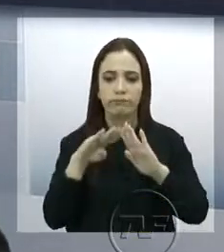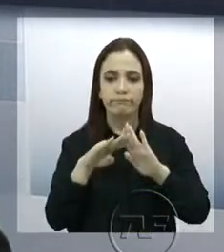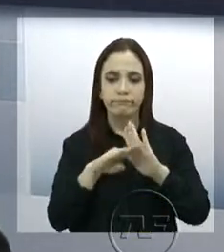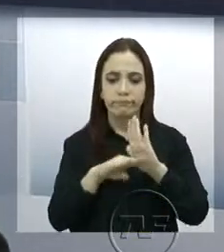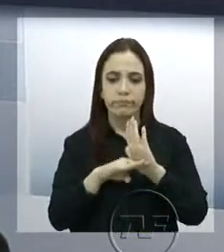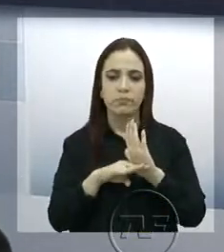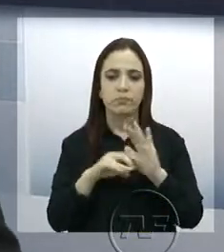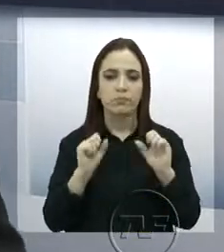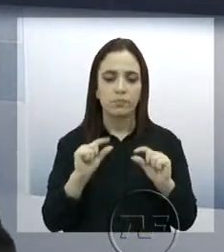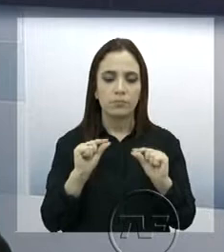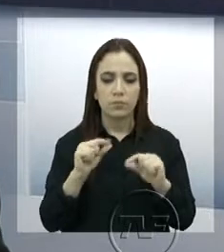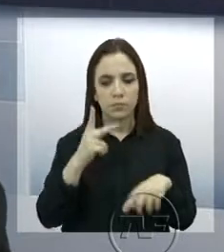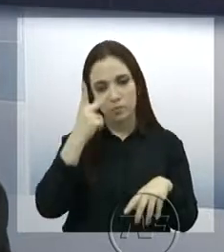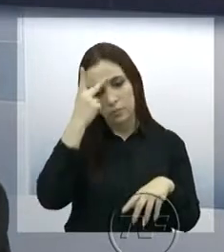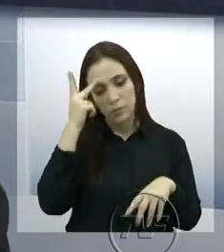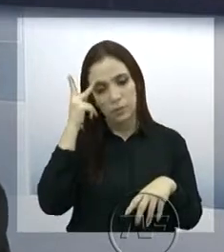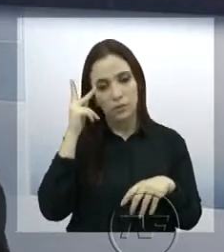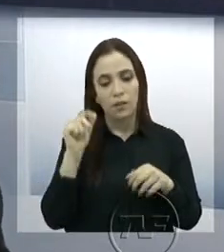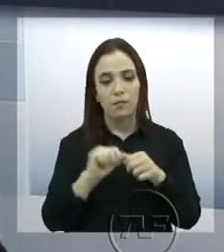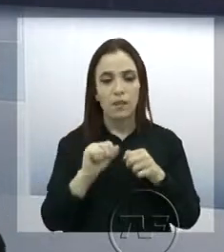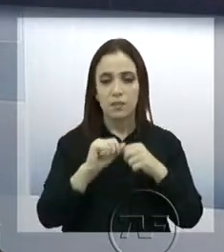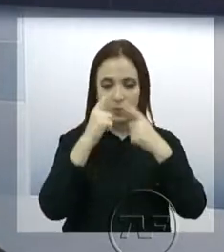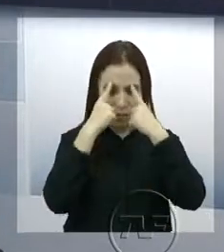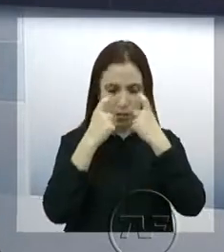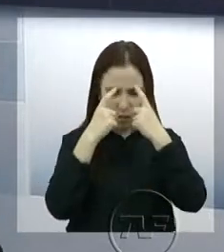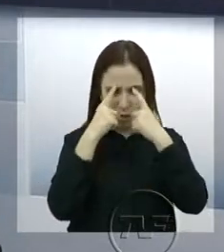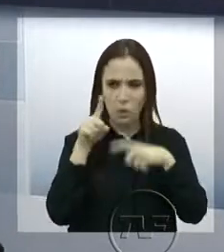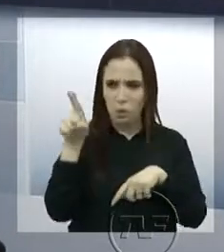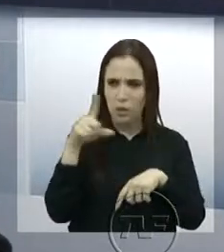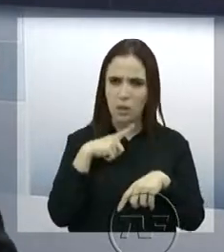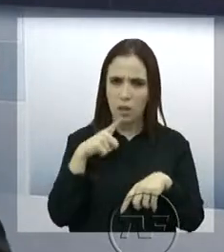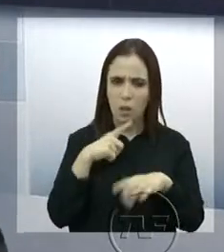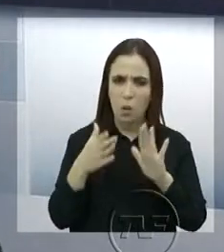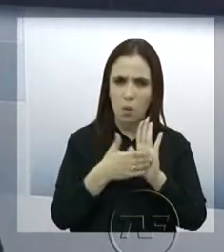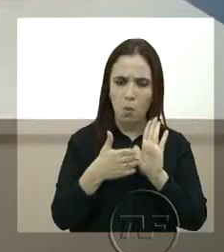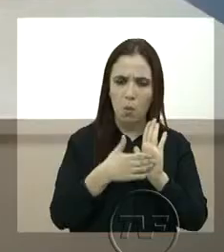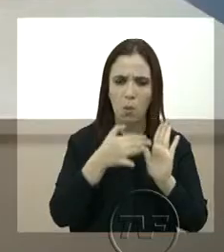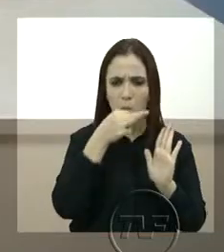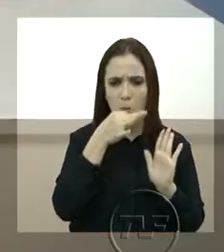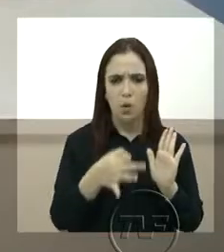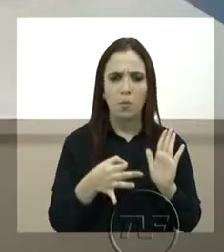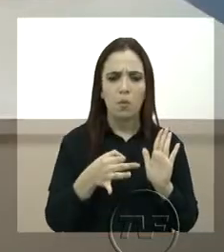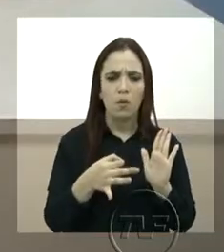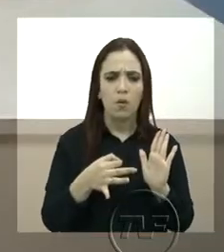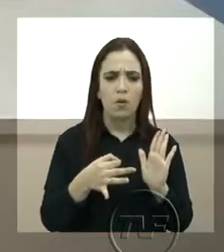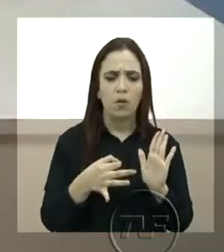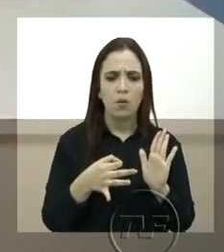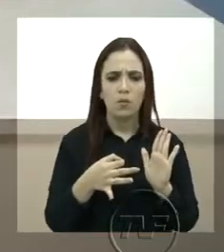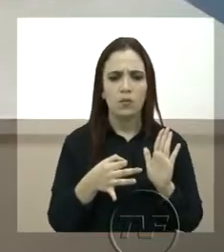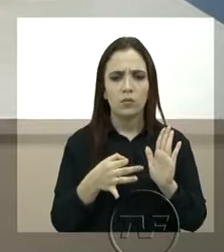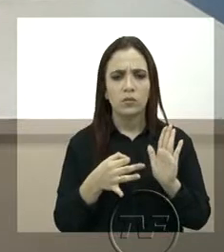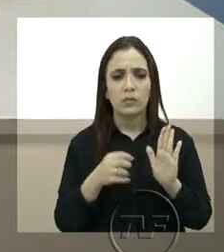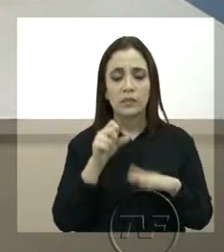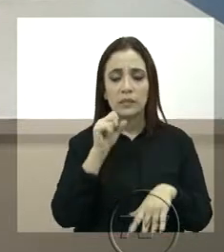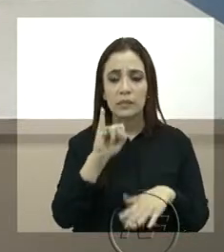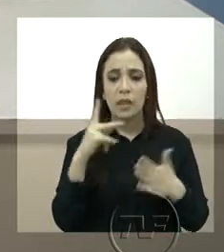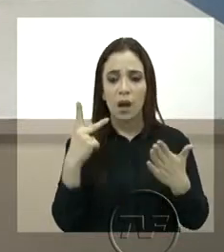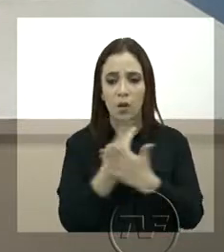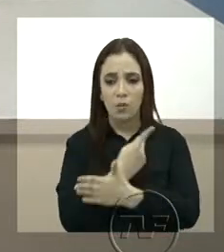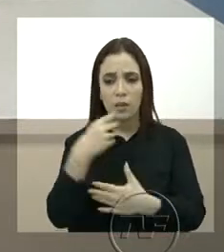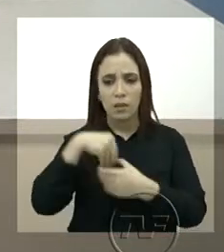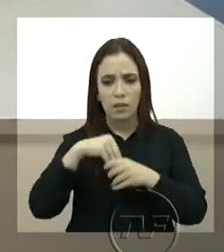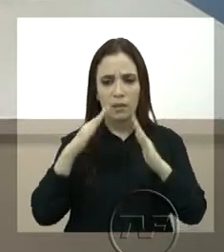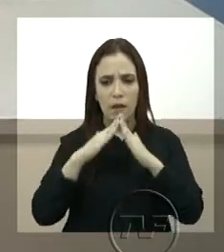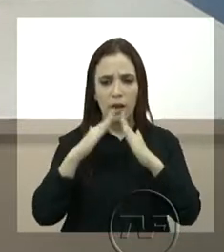punição daqueles que praticam a violência doméstica. O senhor tem uma proposta, porque assim, a vítima de violência doméstica, ela